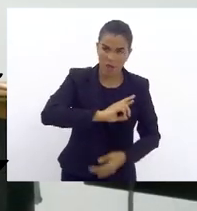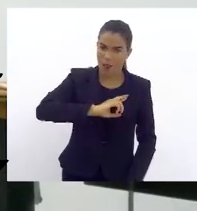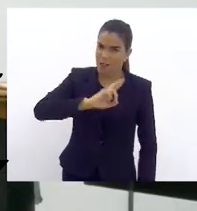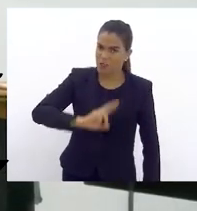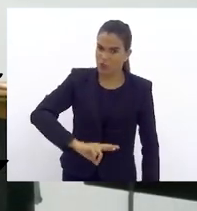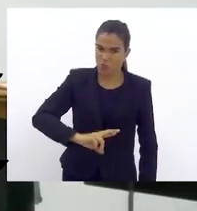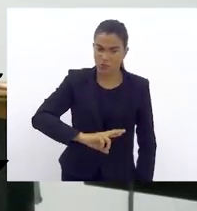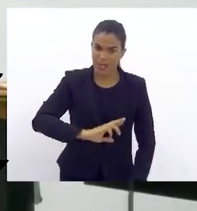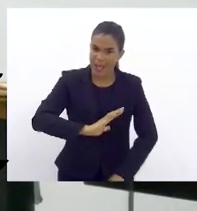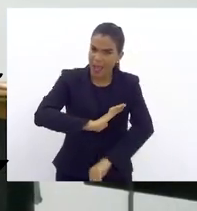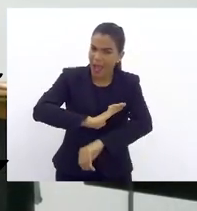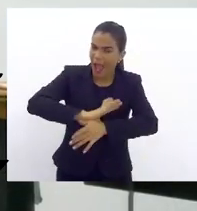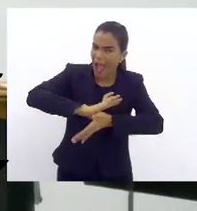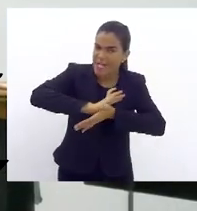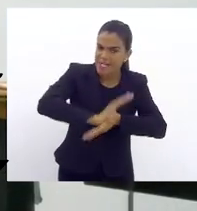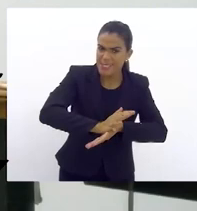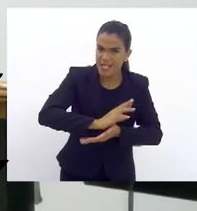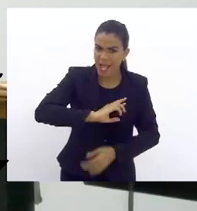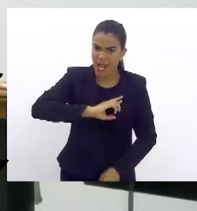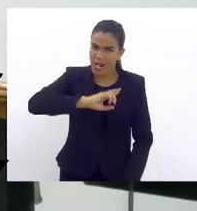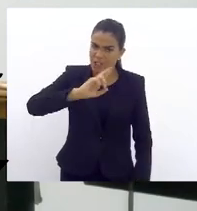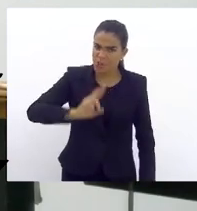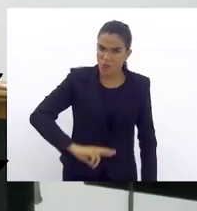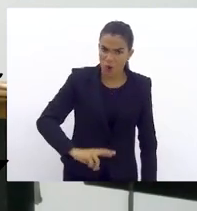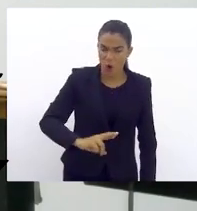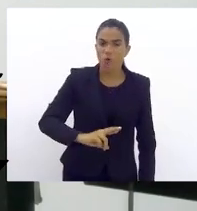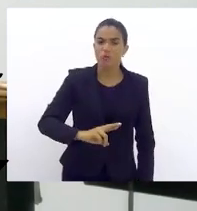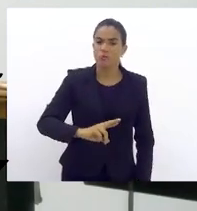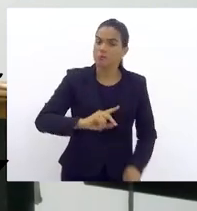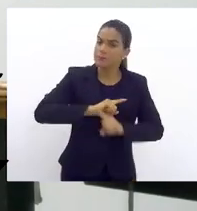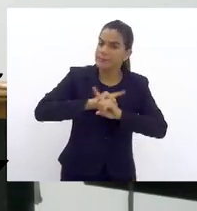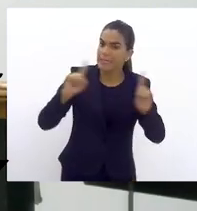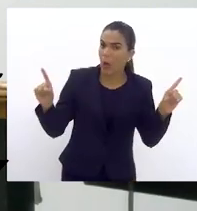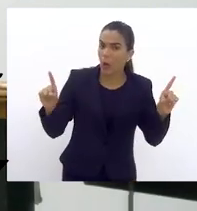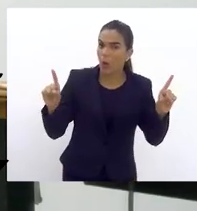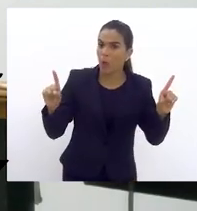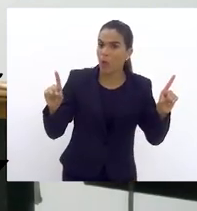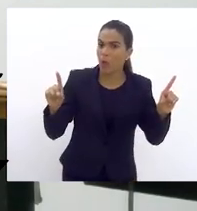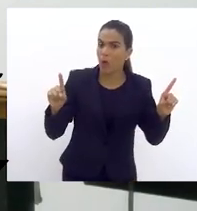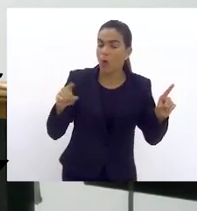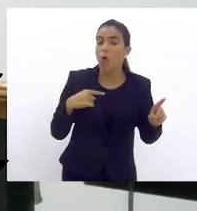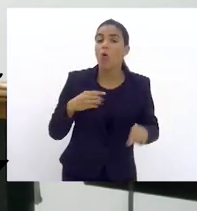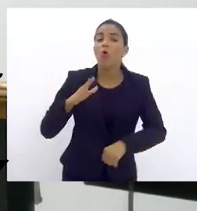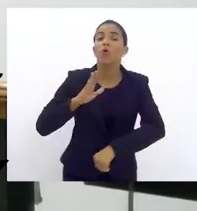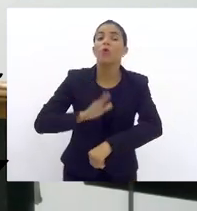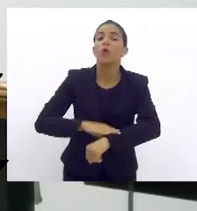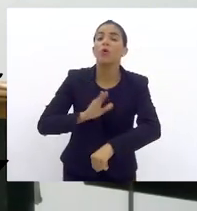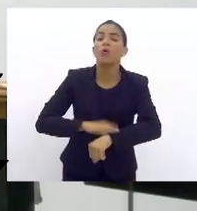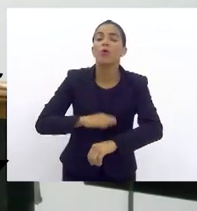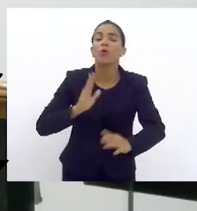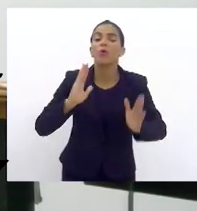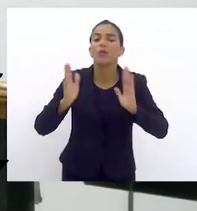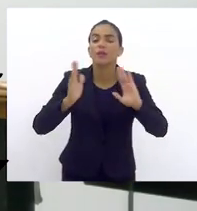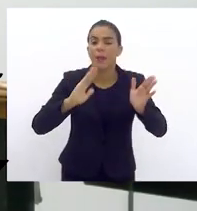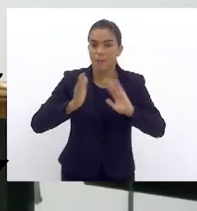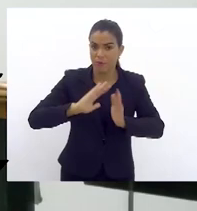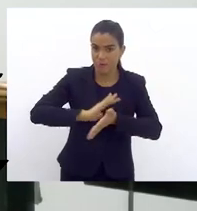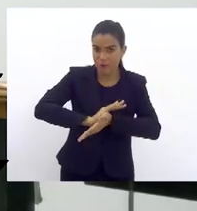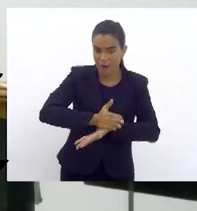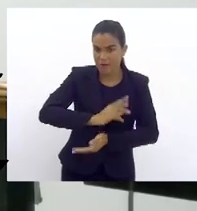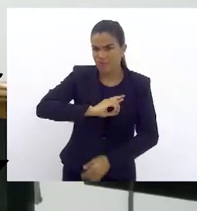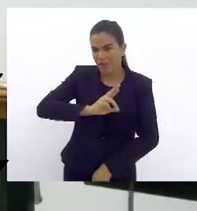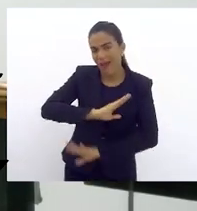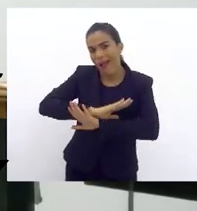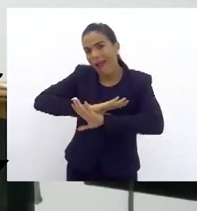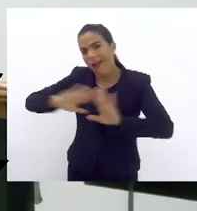pois racistas religiosos e fundamentalistas religiosos que o tempo do racismo religioso